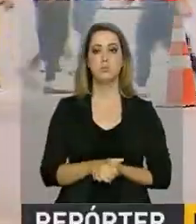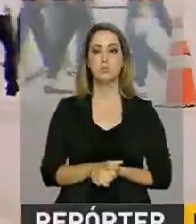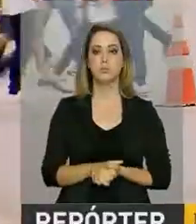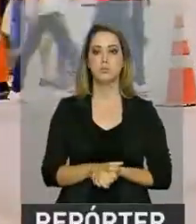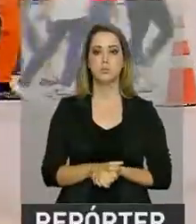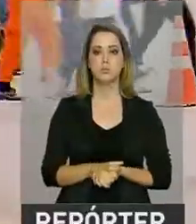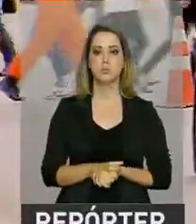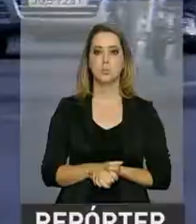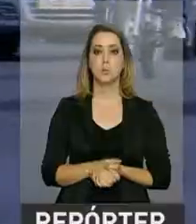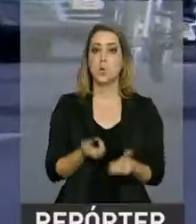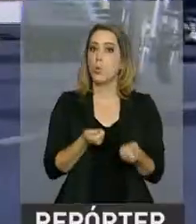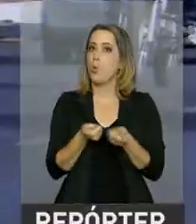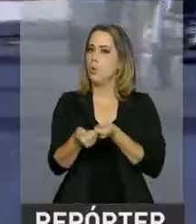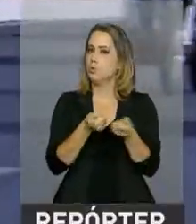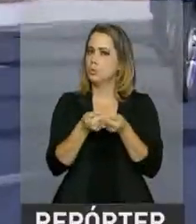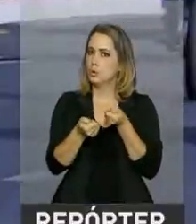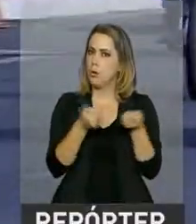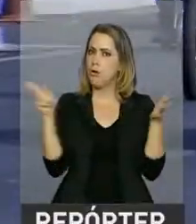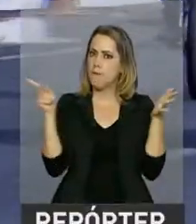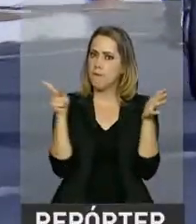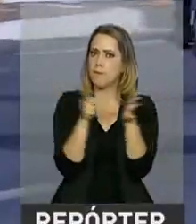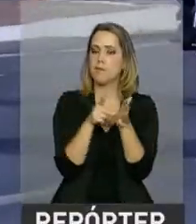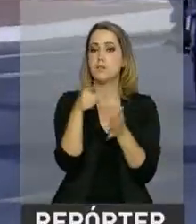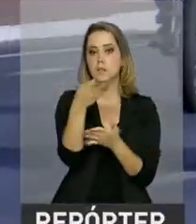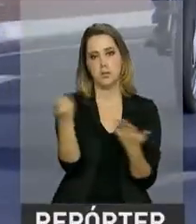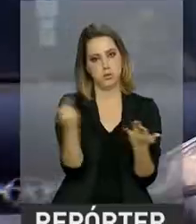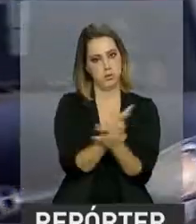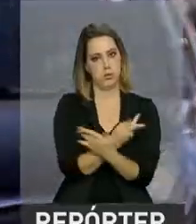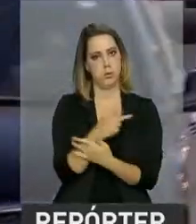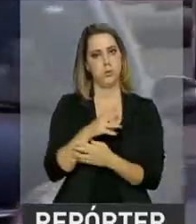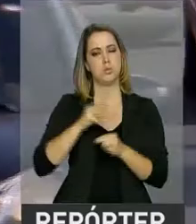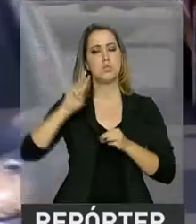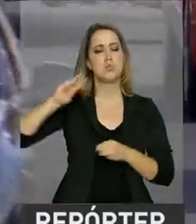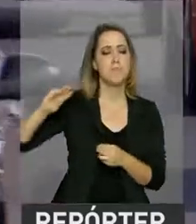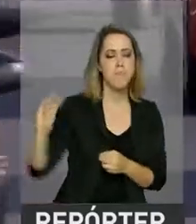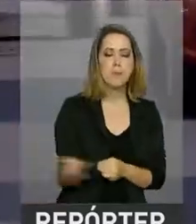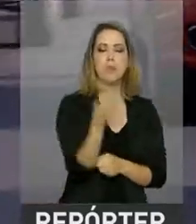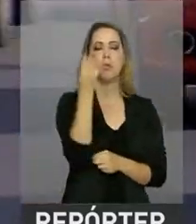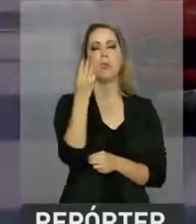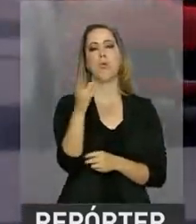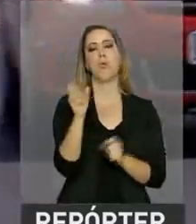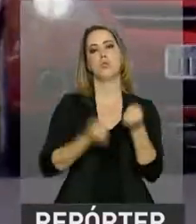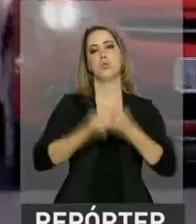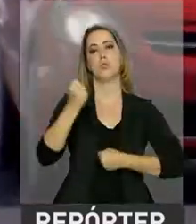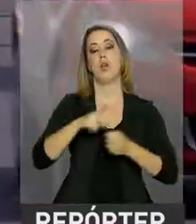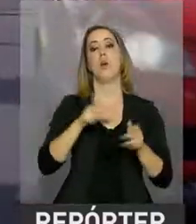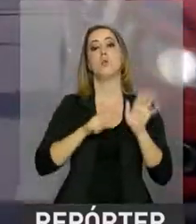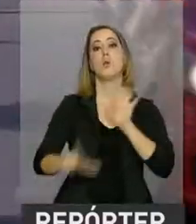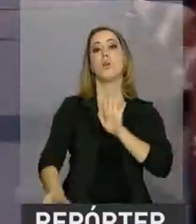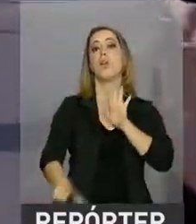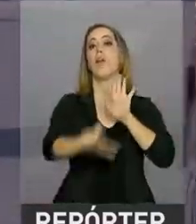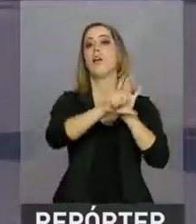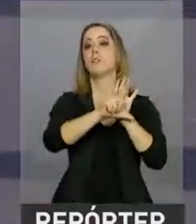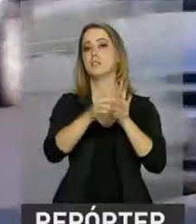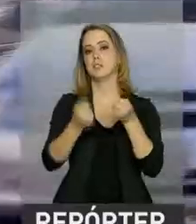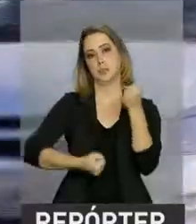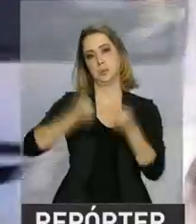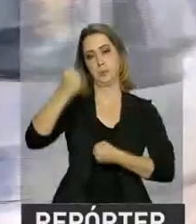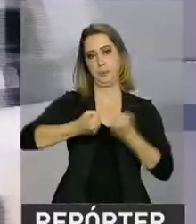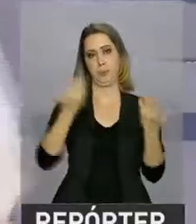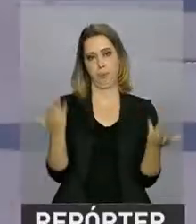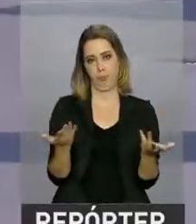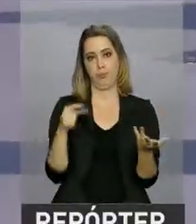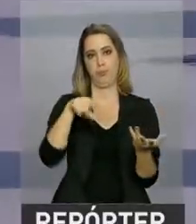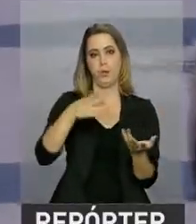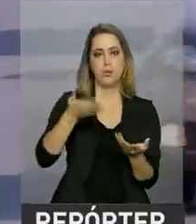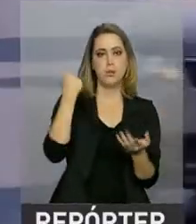Para disciplinar essa realidade de milhões de veículos, o Brasil tem um conjunto de leis, o Código de Trânsito Brasileiro, que no último